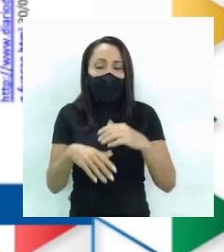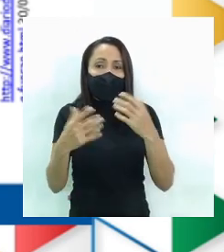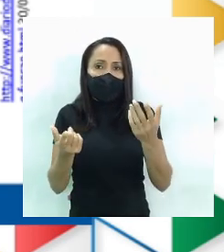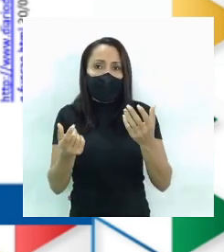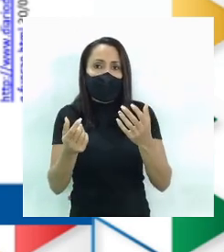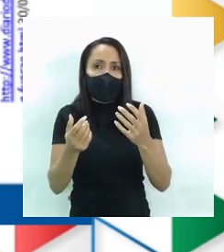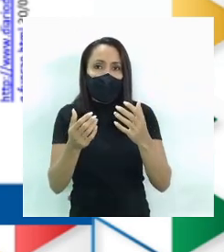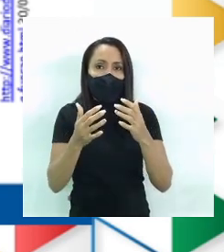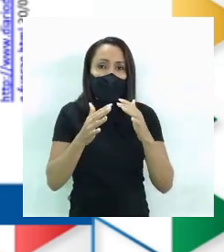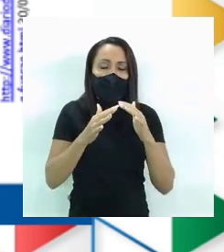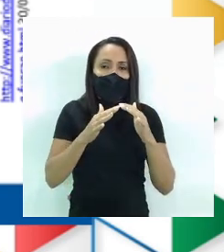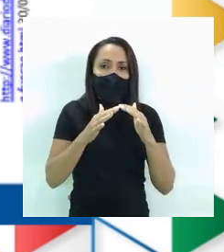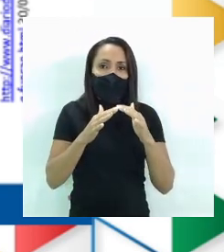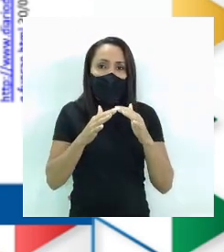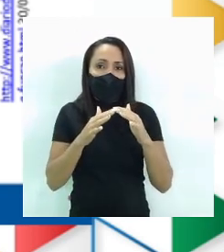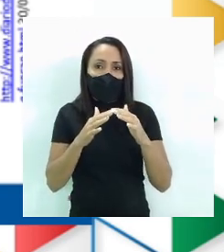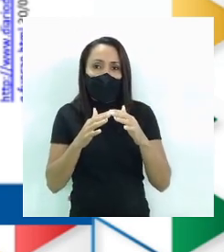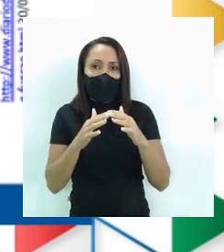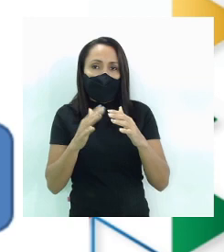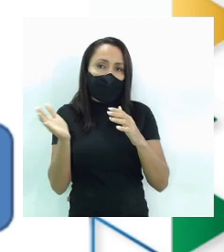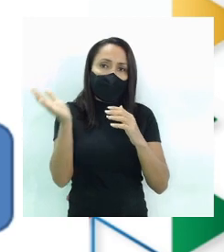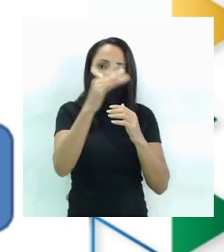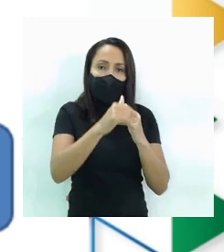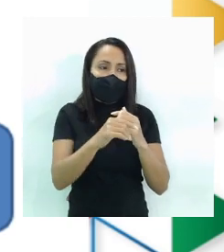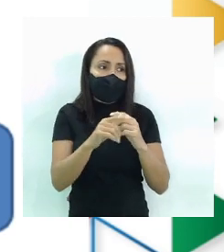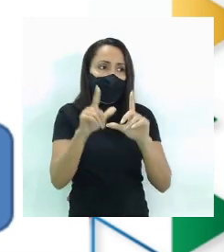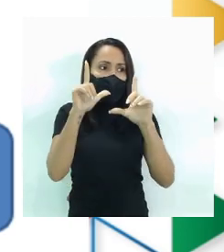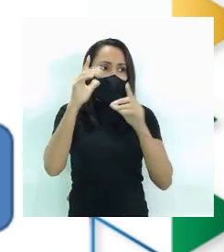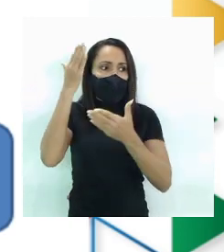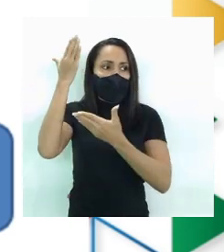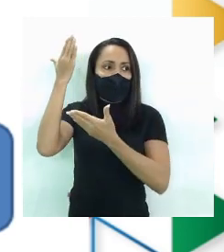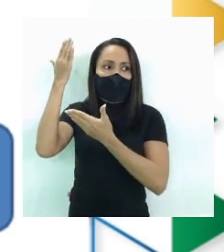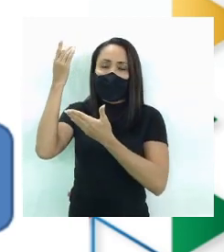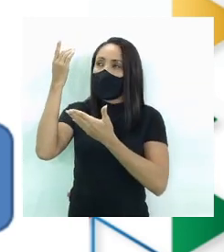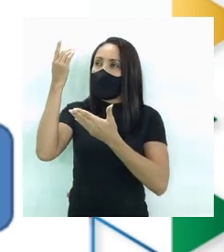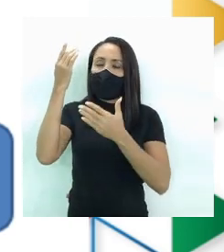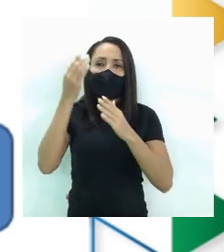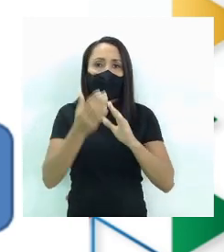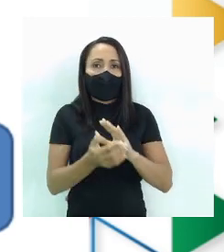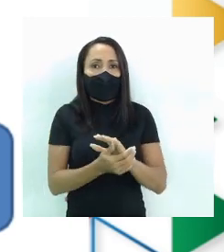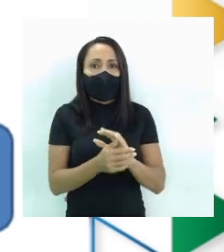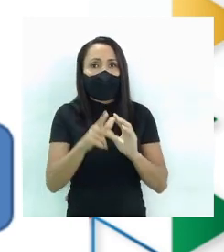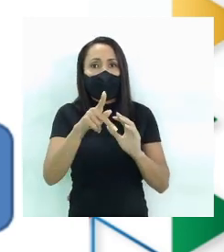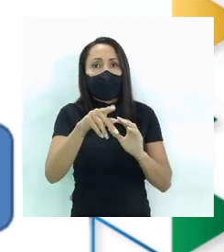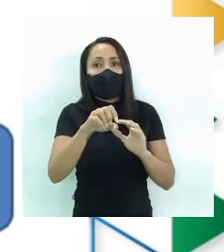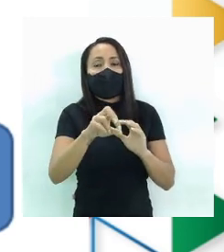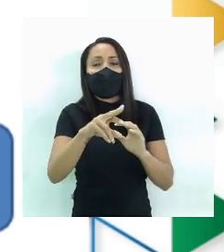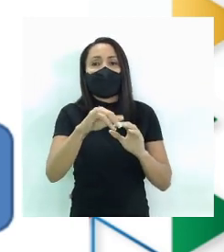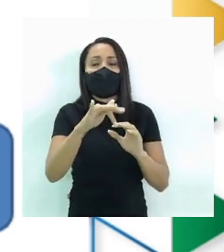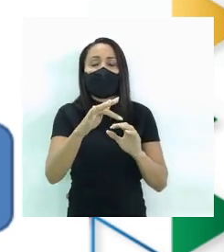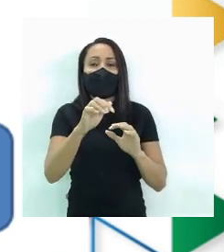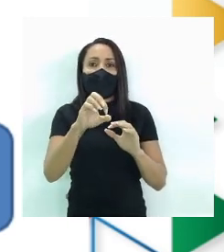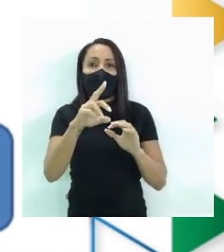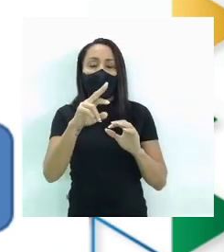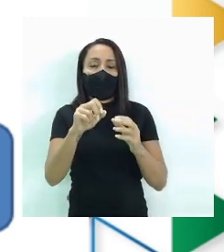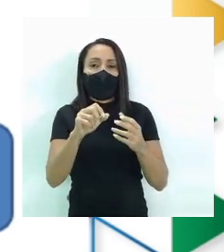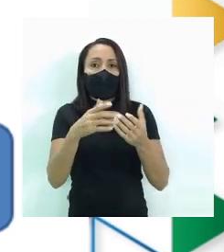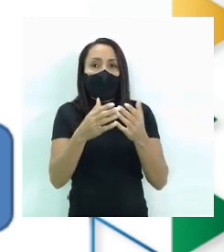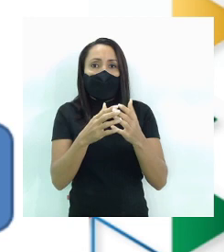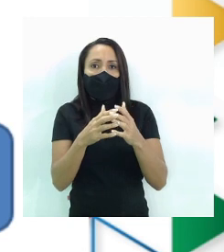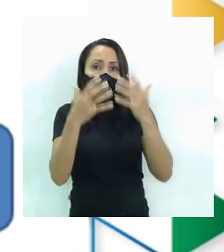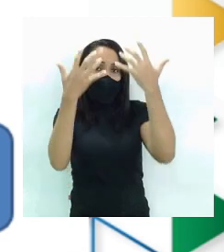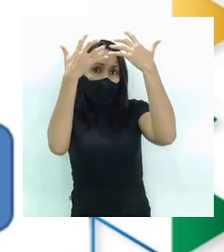involuntárias, né? Então vamos lá, na tela. O sistema nervoso periférico é o SNP. Os